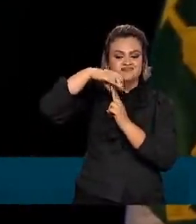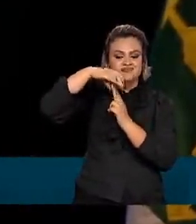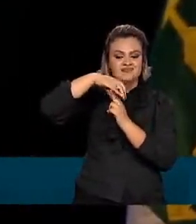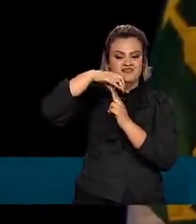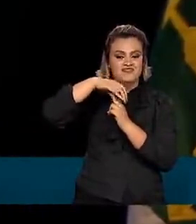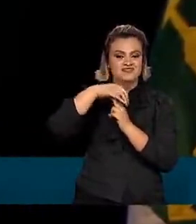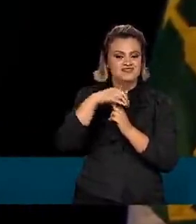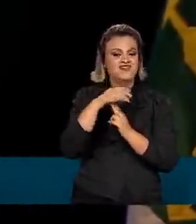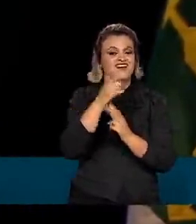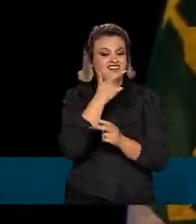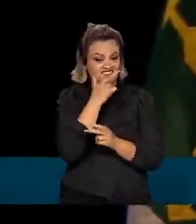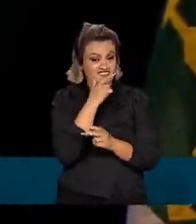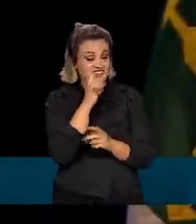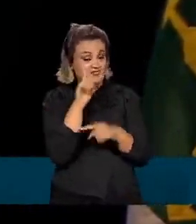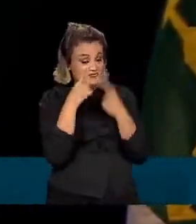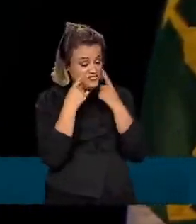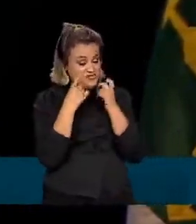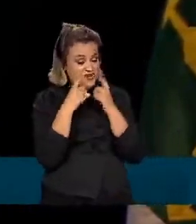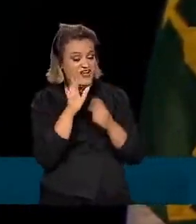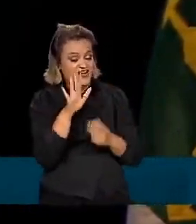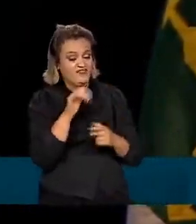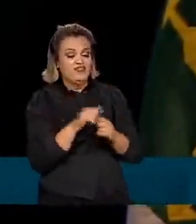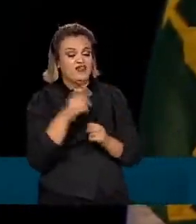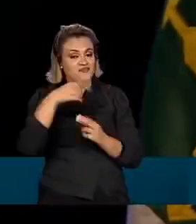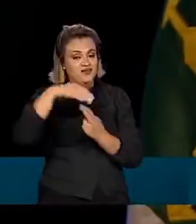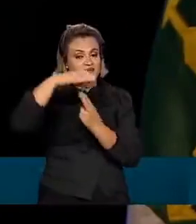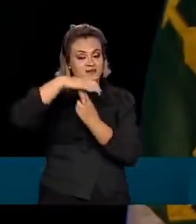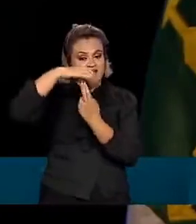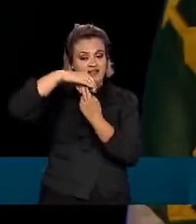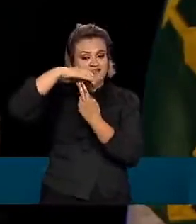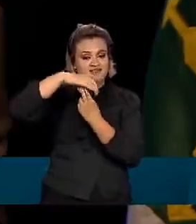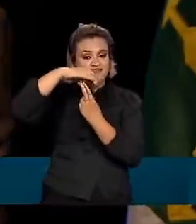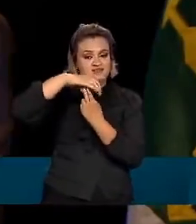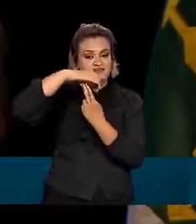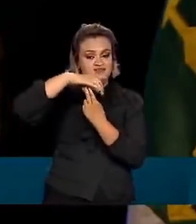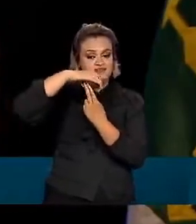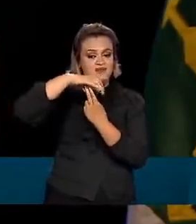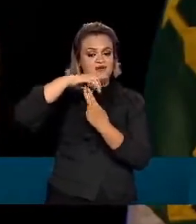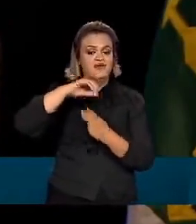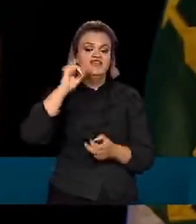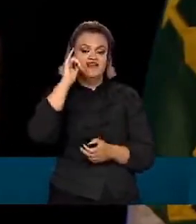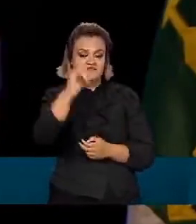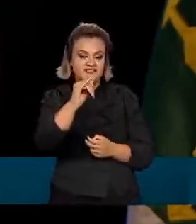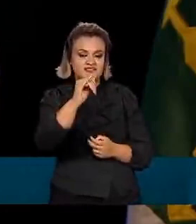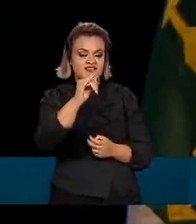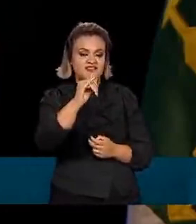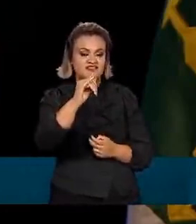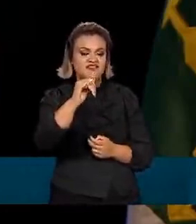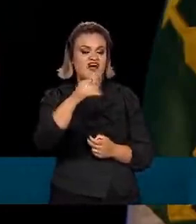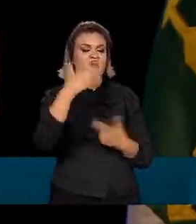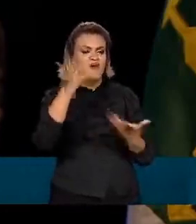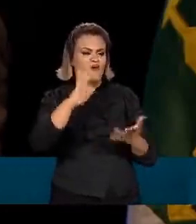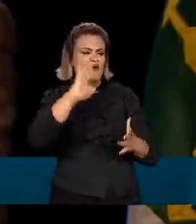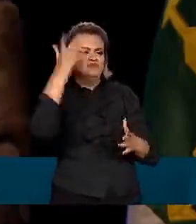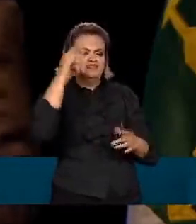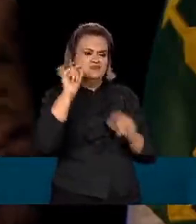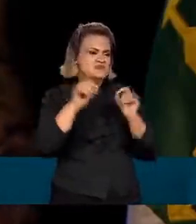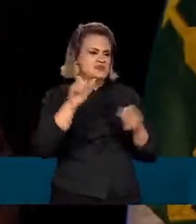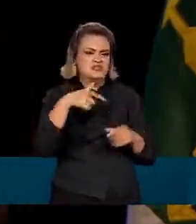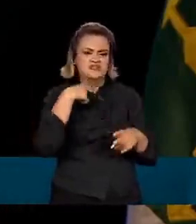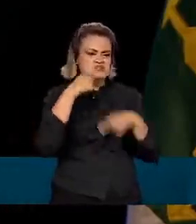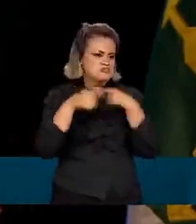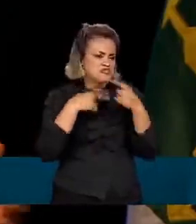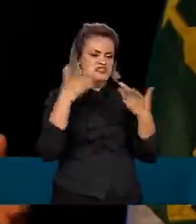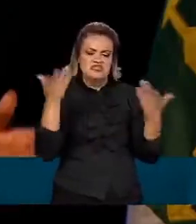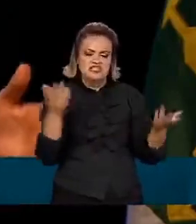rio para não chorar depois. Eu fui no Bradesco, cheguei no Bradesco, contei a história para o Lázaro Brandão. Olha, seu